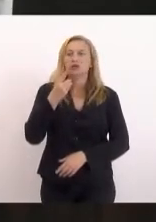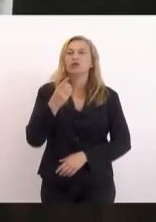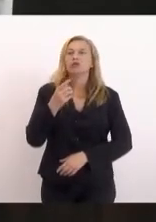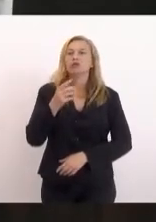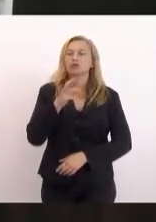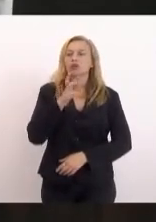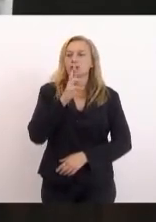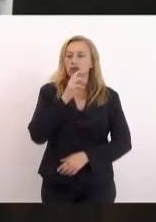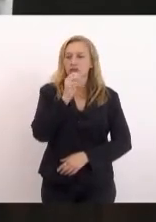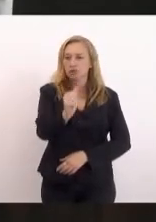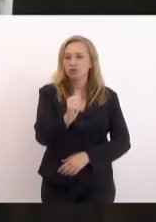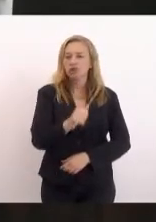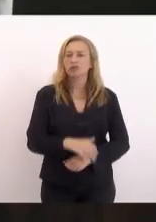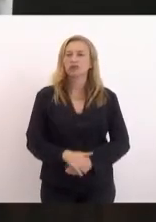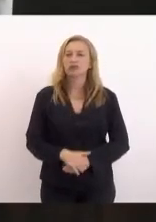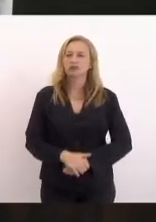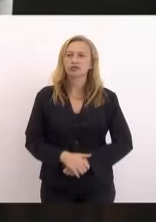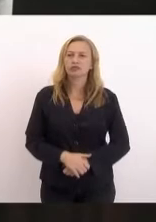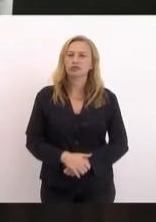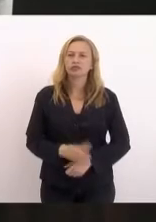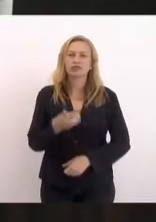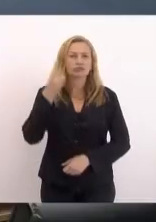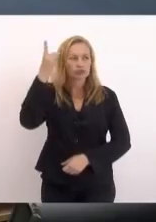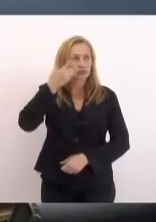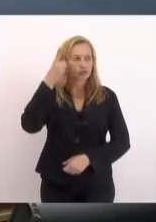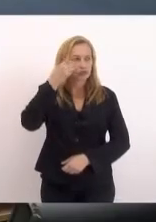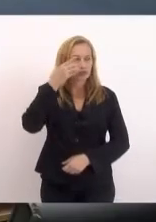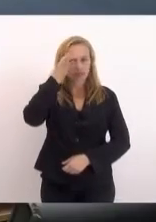Deputado Rodrigo Amorim. Deputado Flávio Serafim.